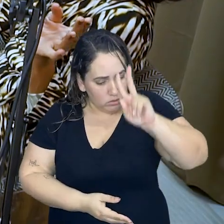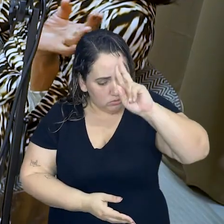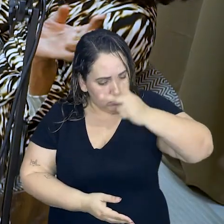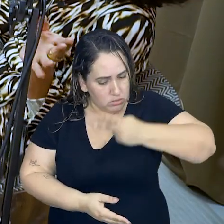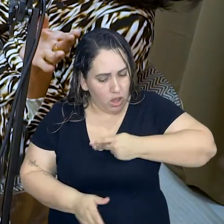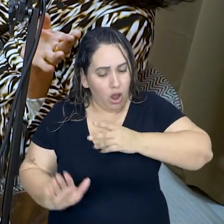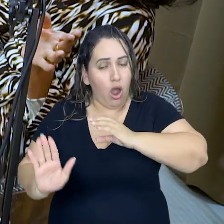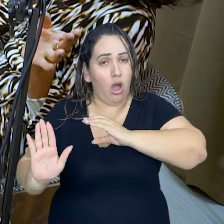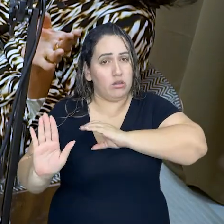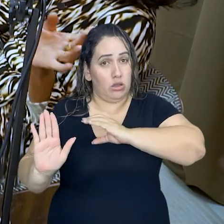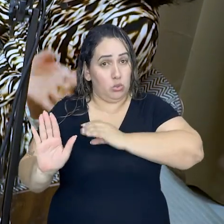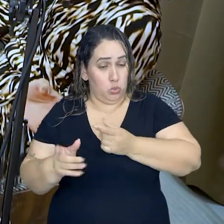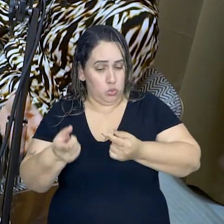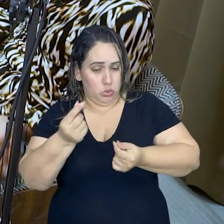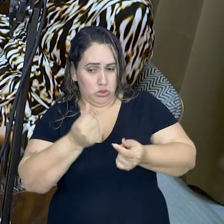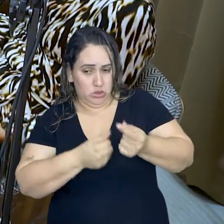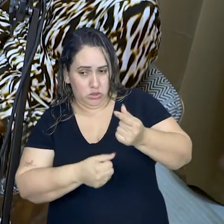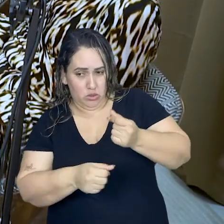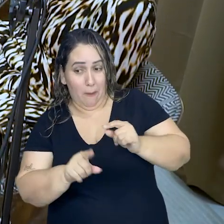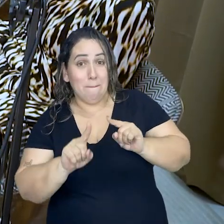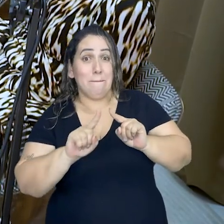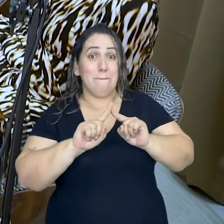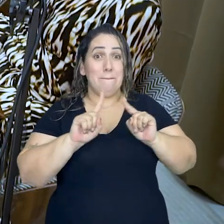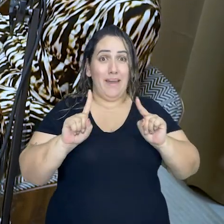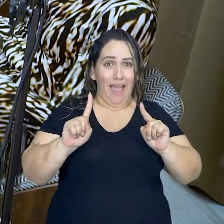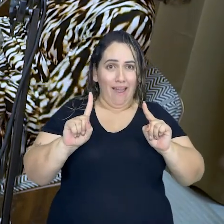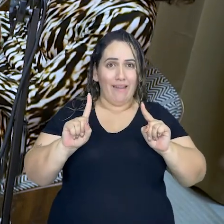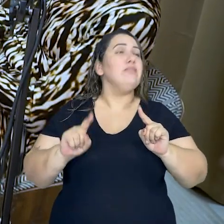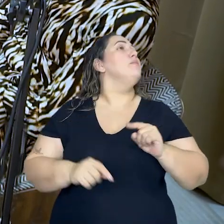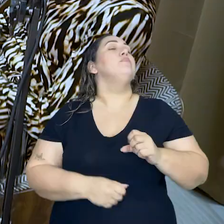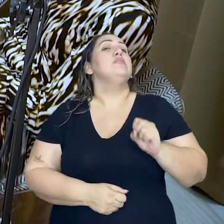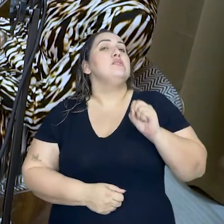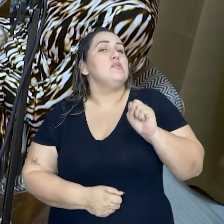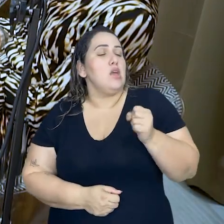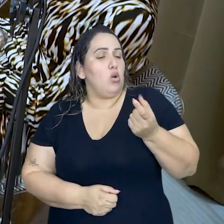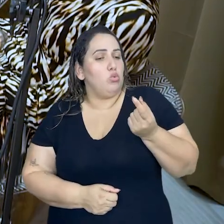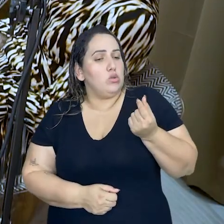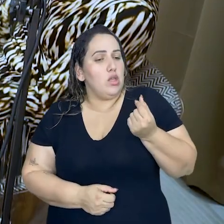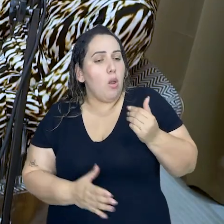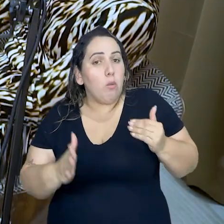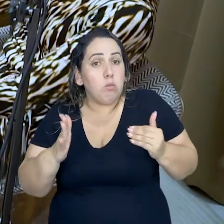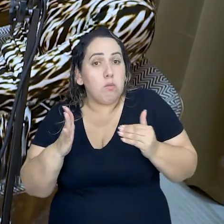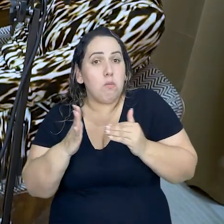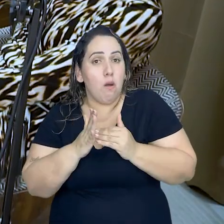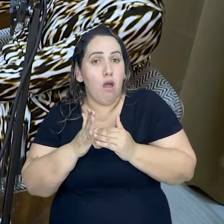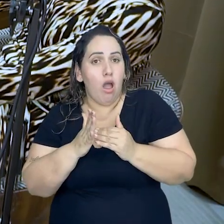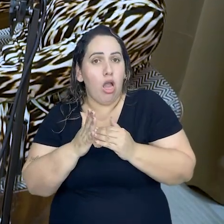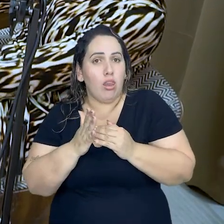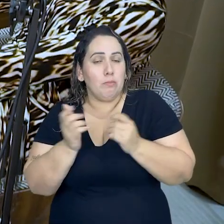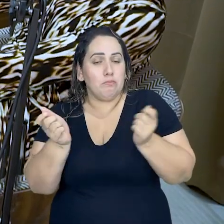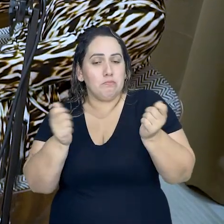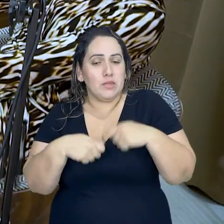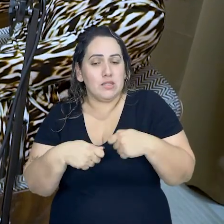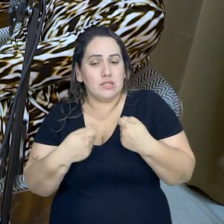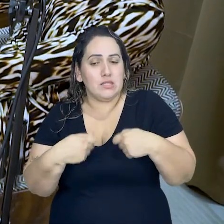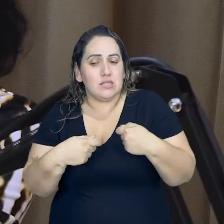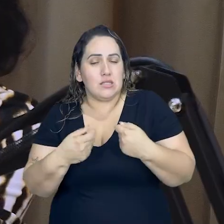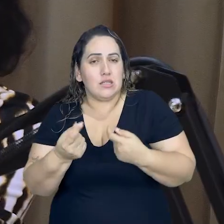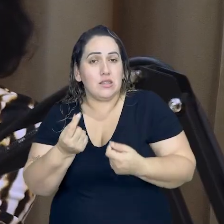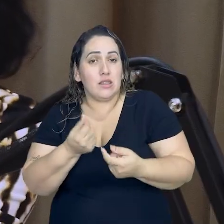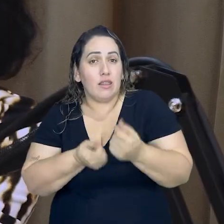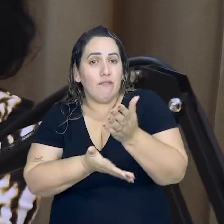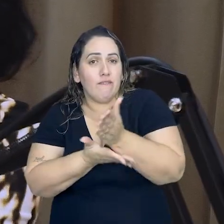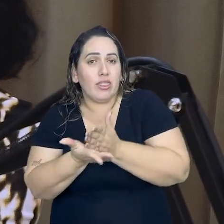mulher, né? Não fica. Aí pode. Então, eu estou falando isso porque a norma está ali e está dizendo isso.